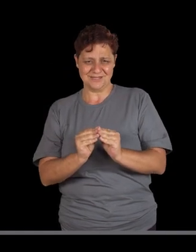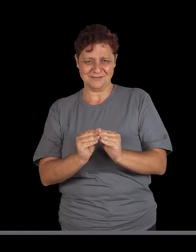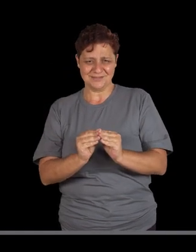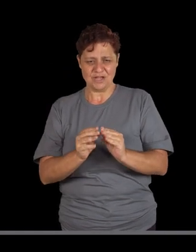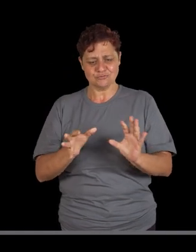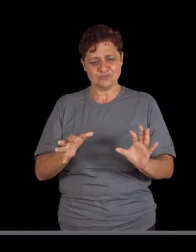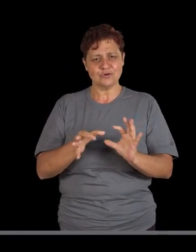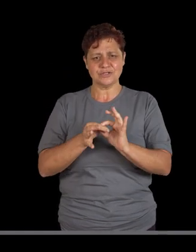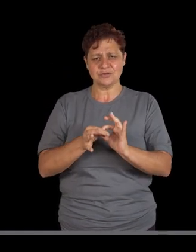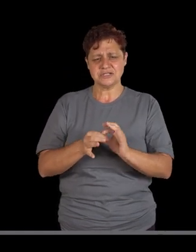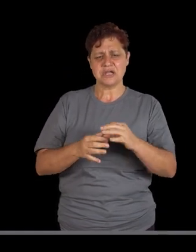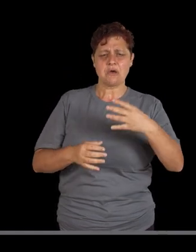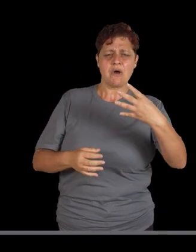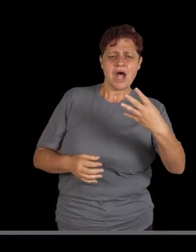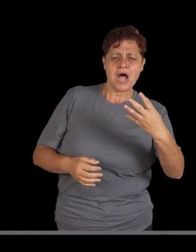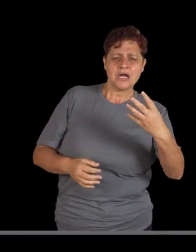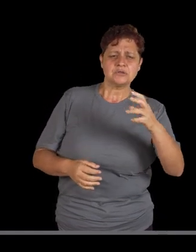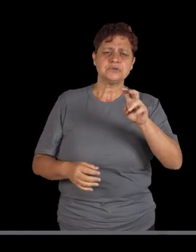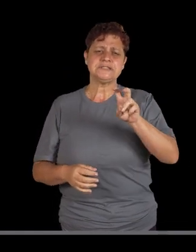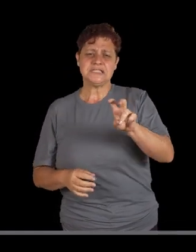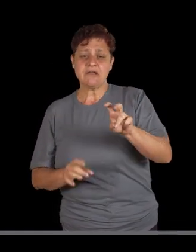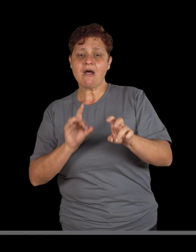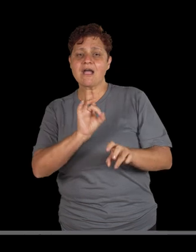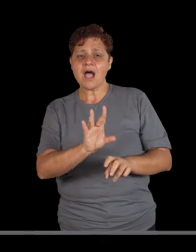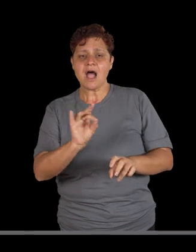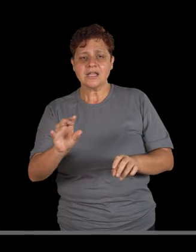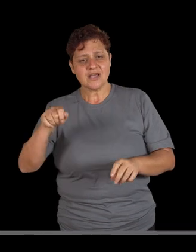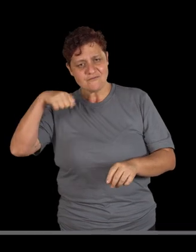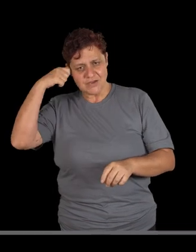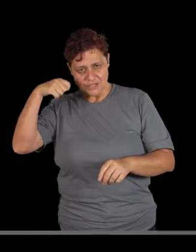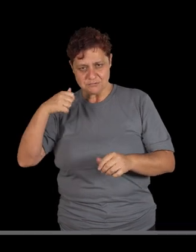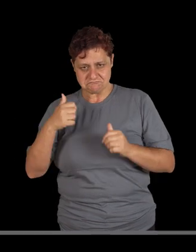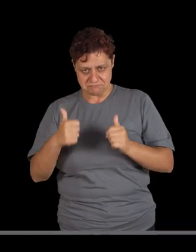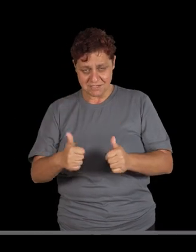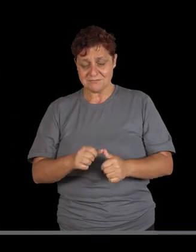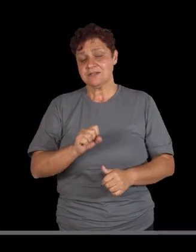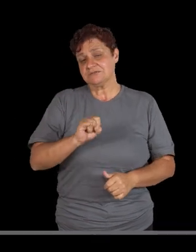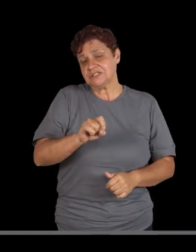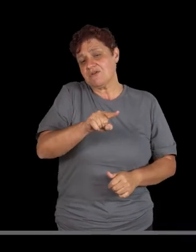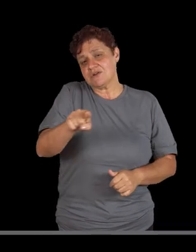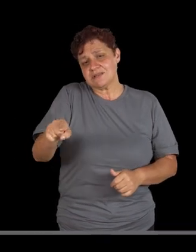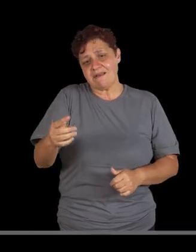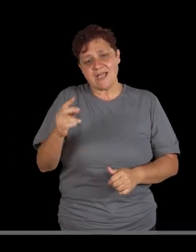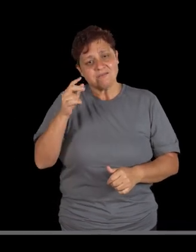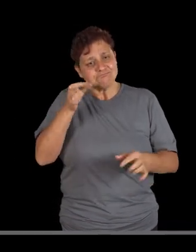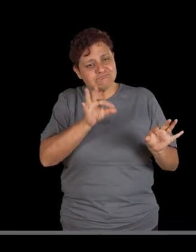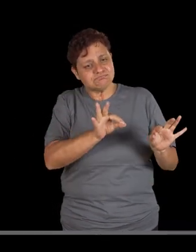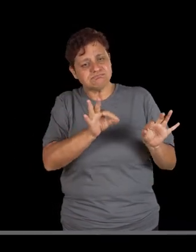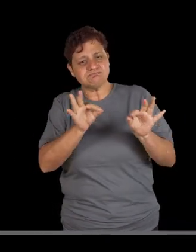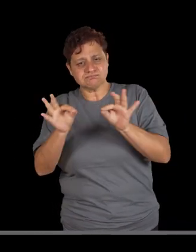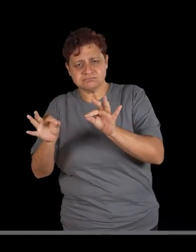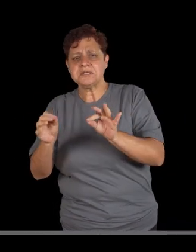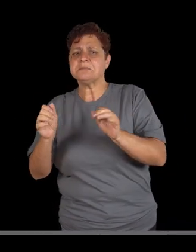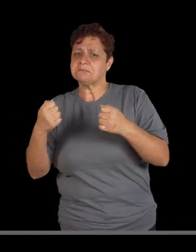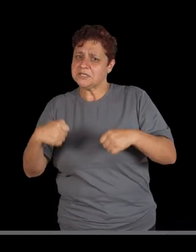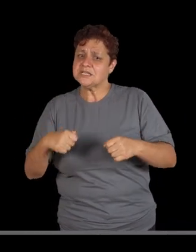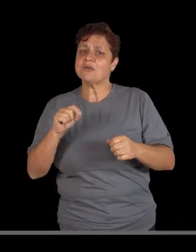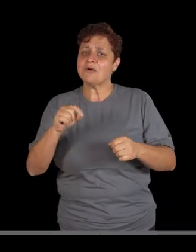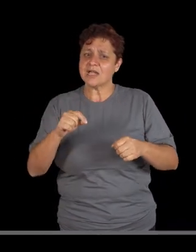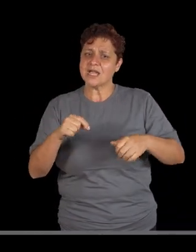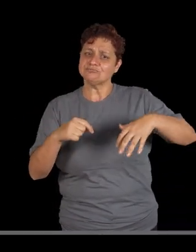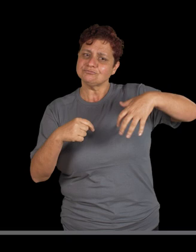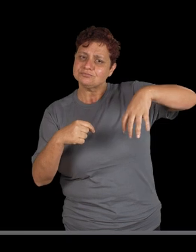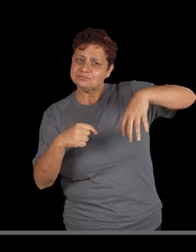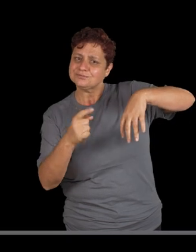conectores em 4 ou 5 por vídeo. Então se você quer continuar assistindo, já se inscreve no